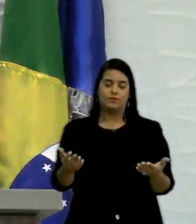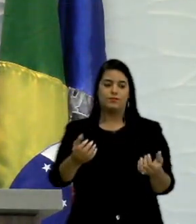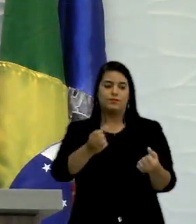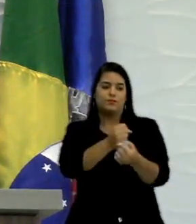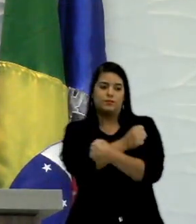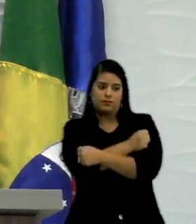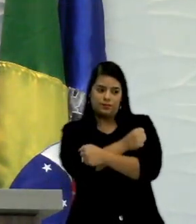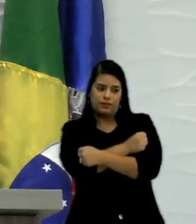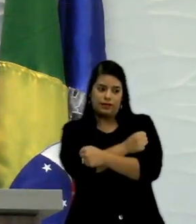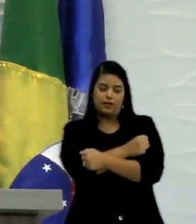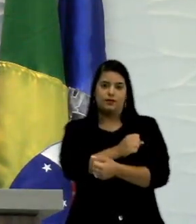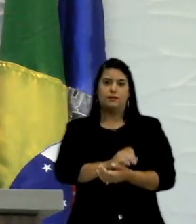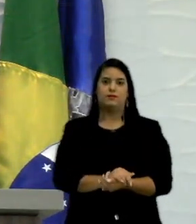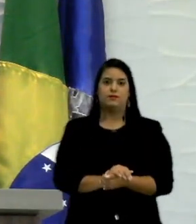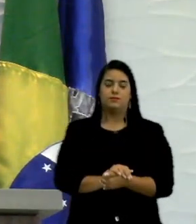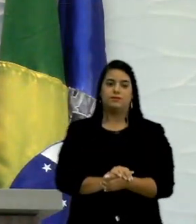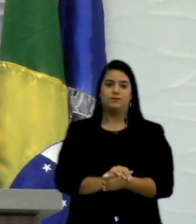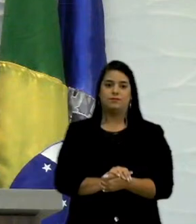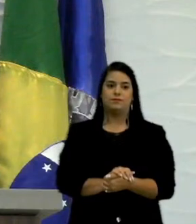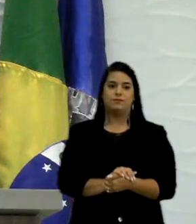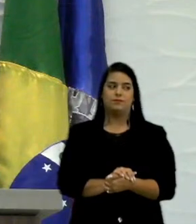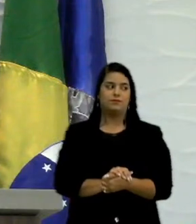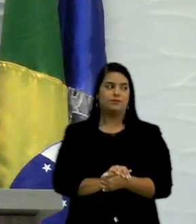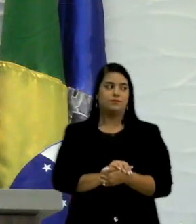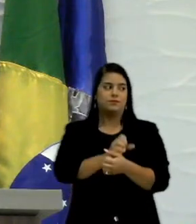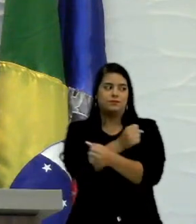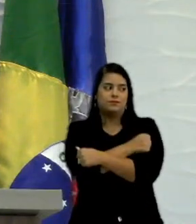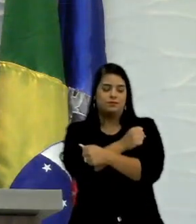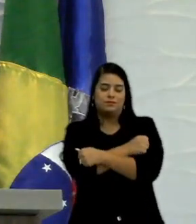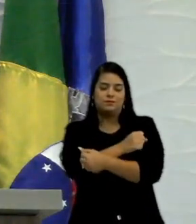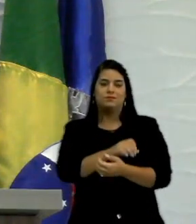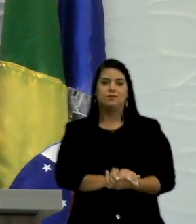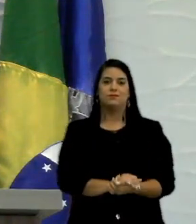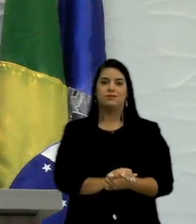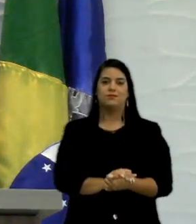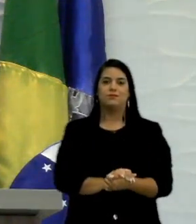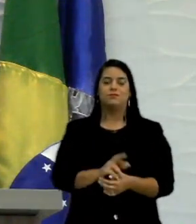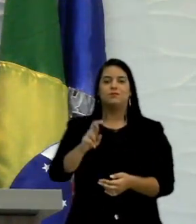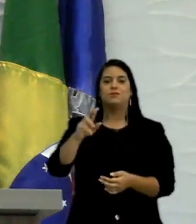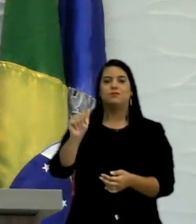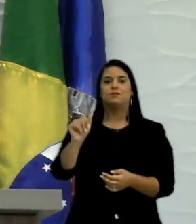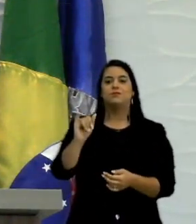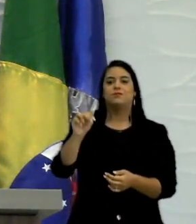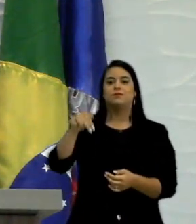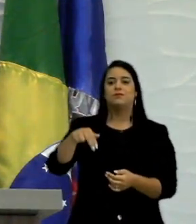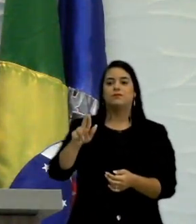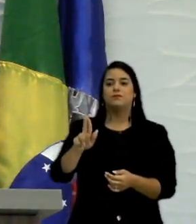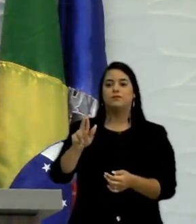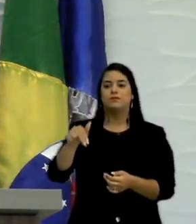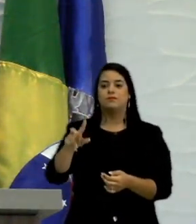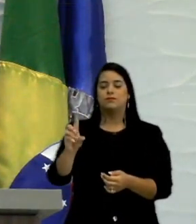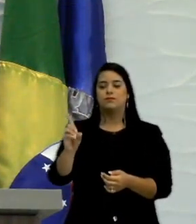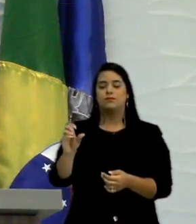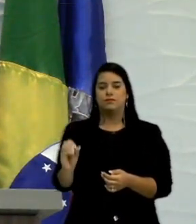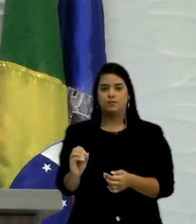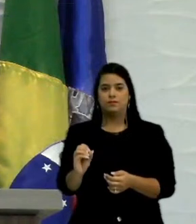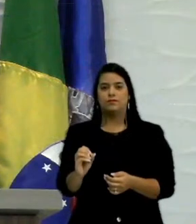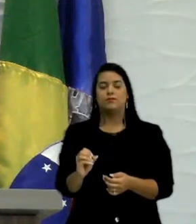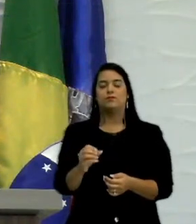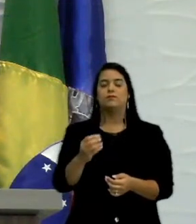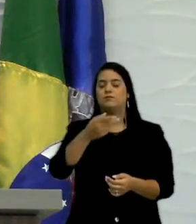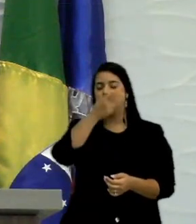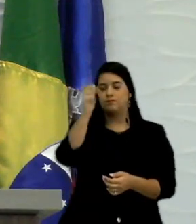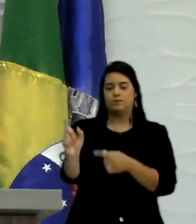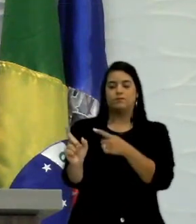aqui. Estou mandando um abraço aqui. Ah, Raimundo, que está sentado ali, da Furna, grande cidadão,